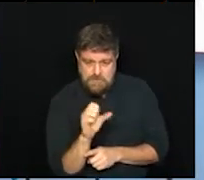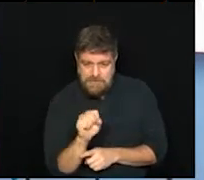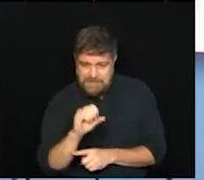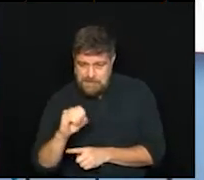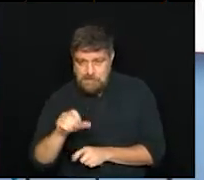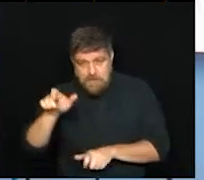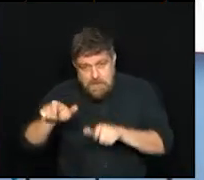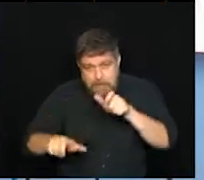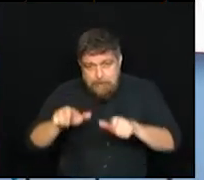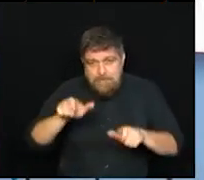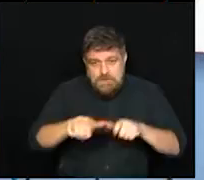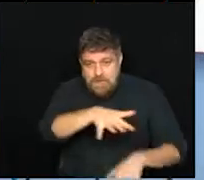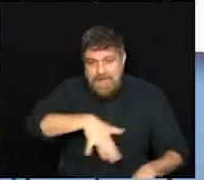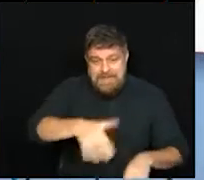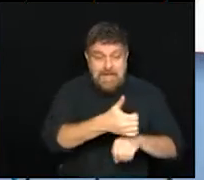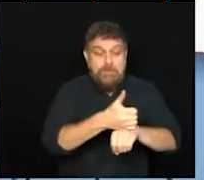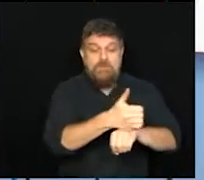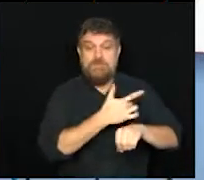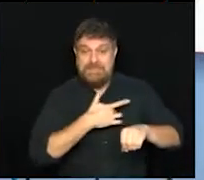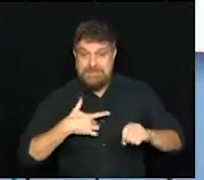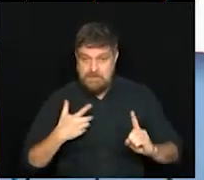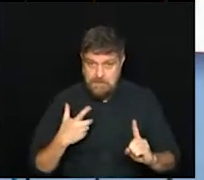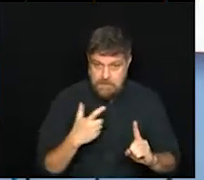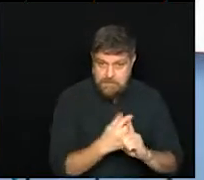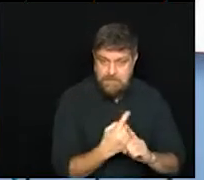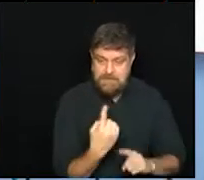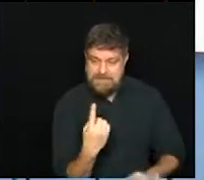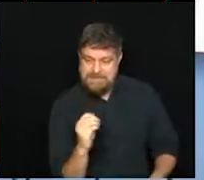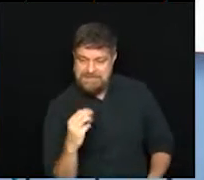30.388 trabalhadores da saúde,